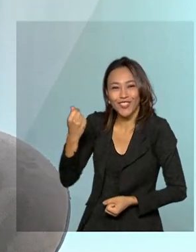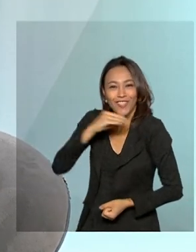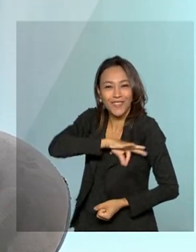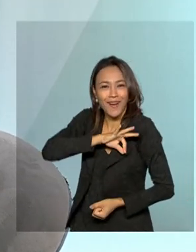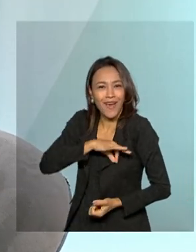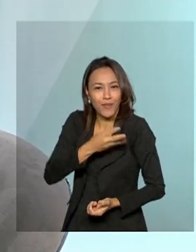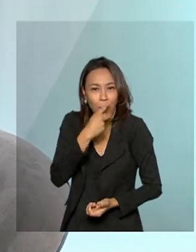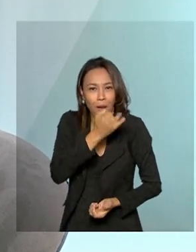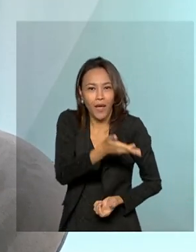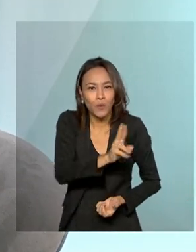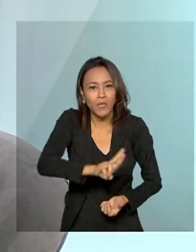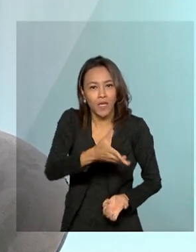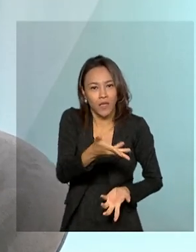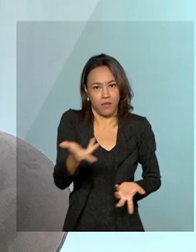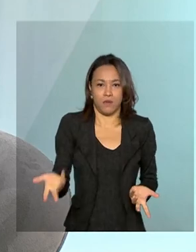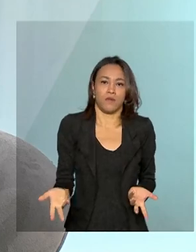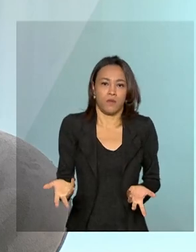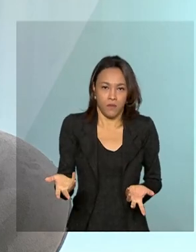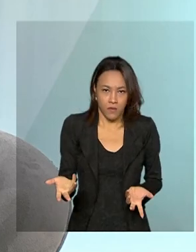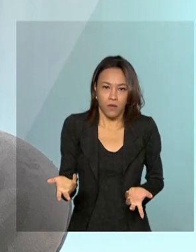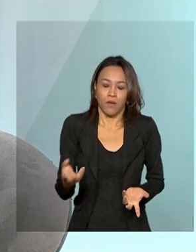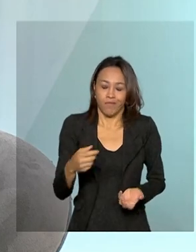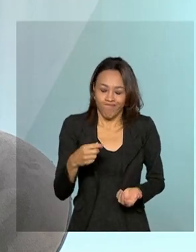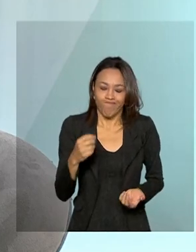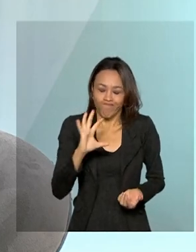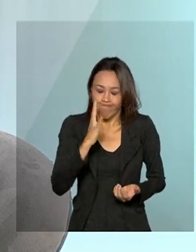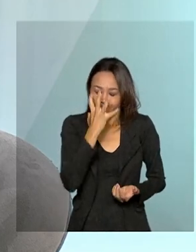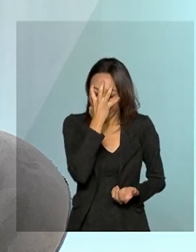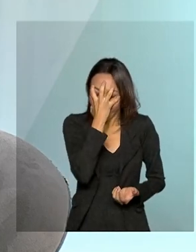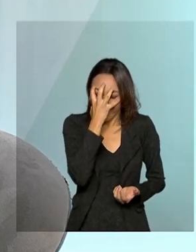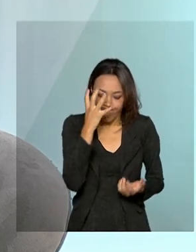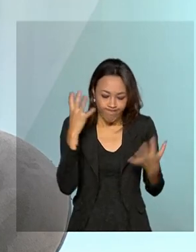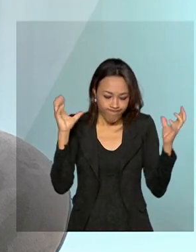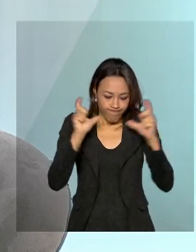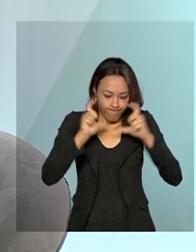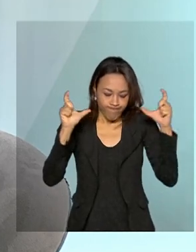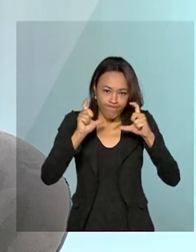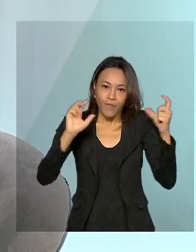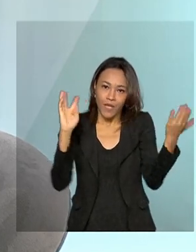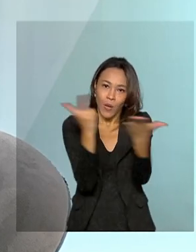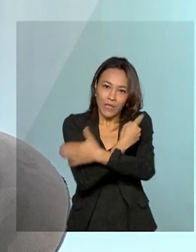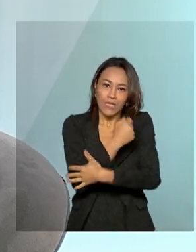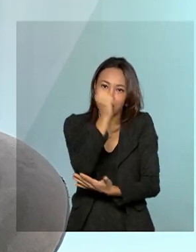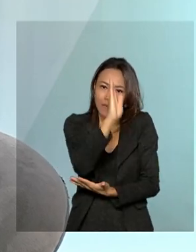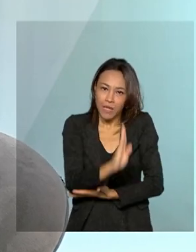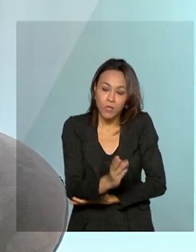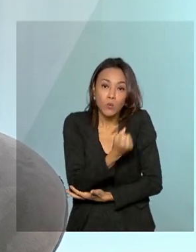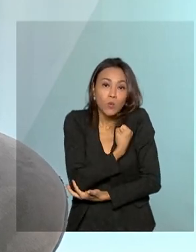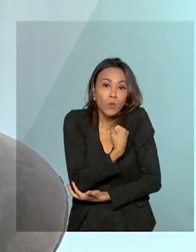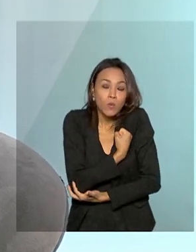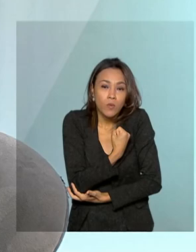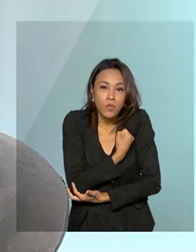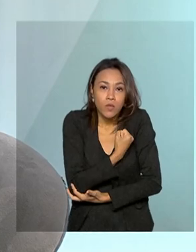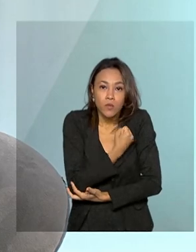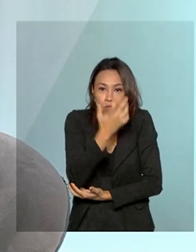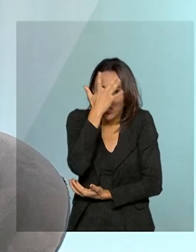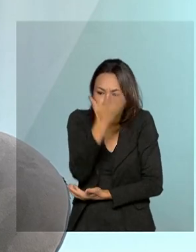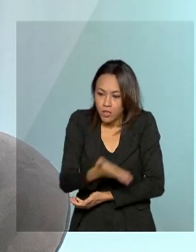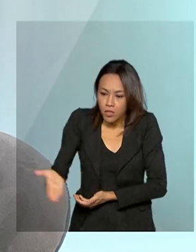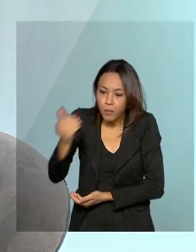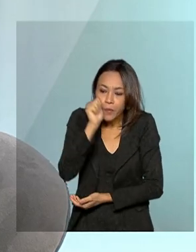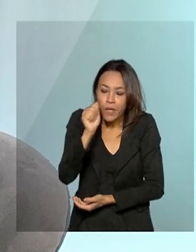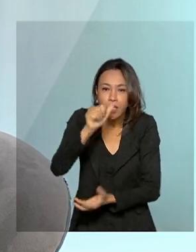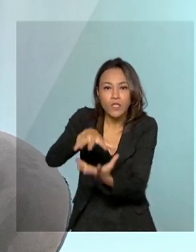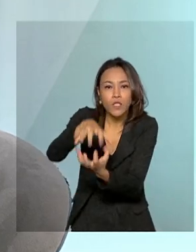Nós encontramos, e aqui é uma realidade que nós vamos falar muito com o Brasil, um número enorme de idosas